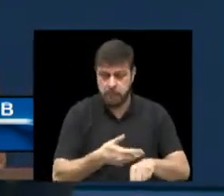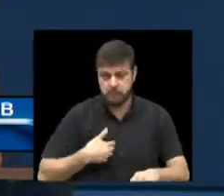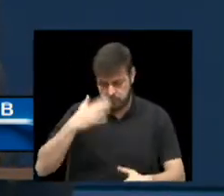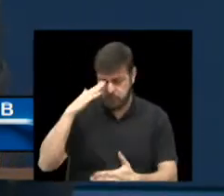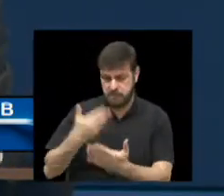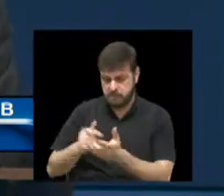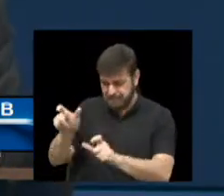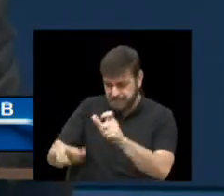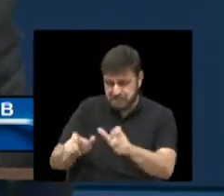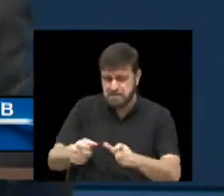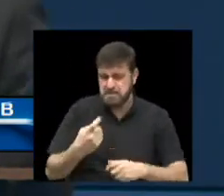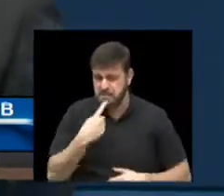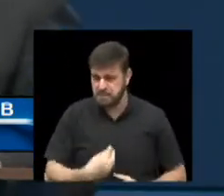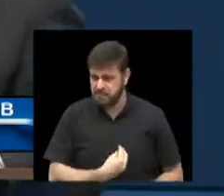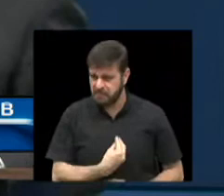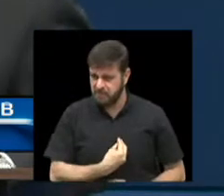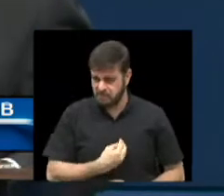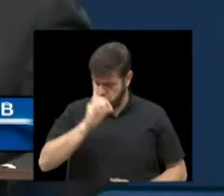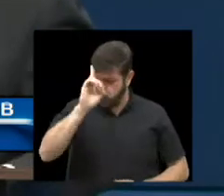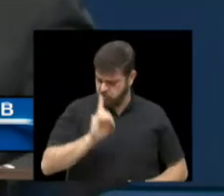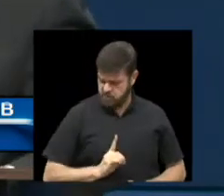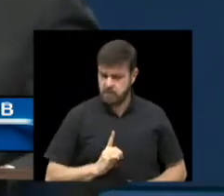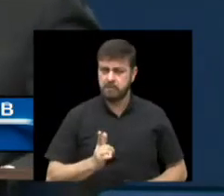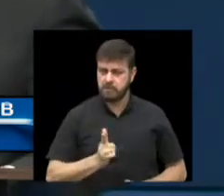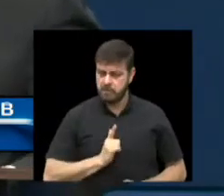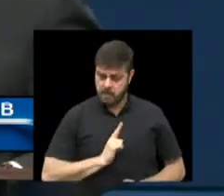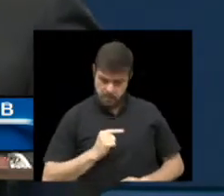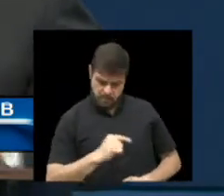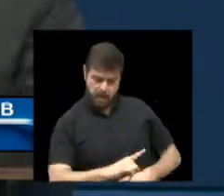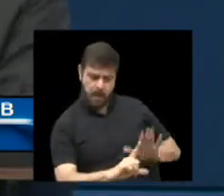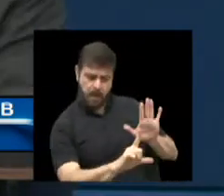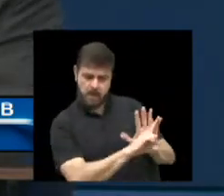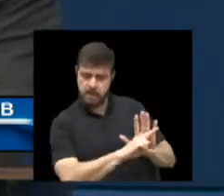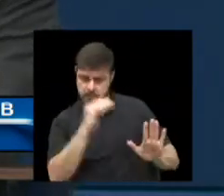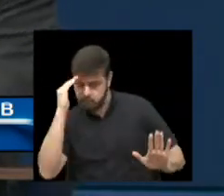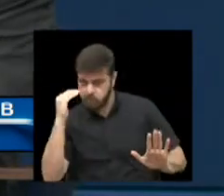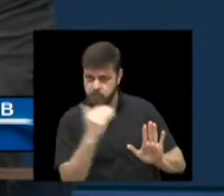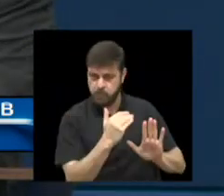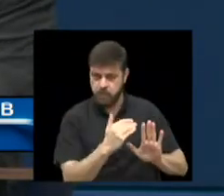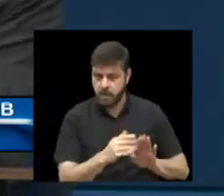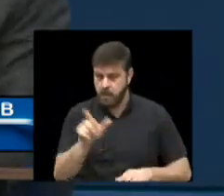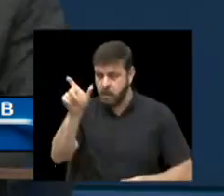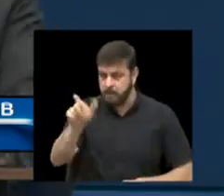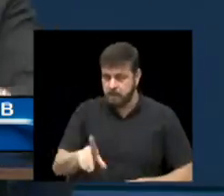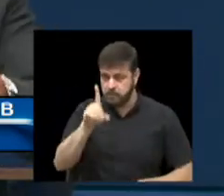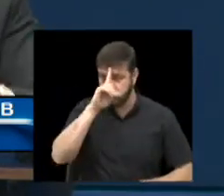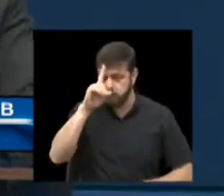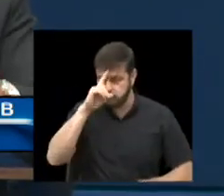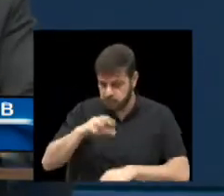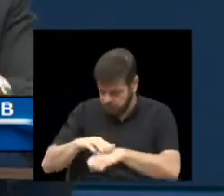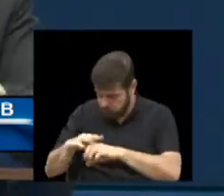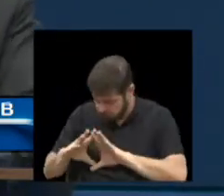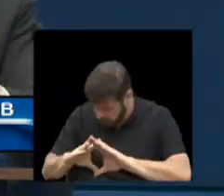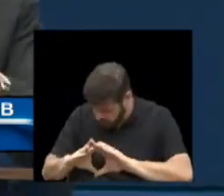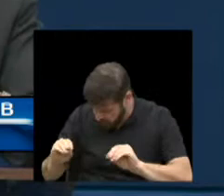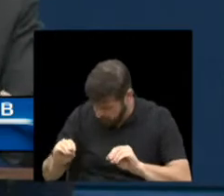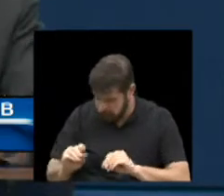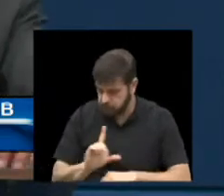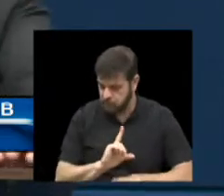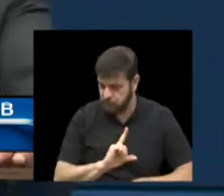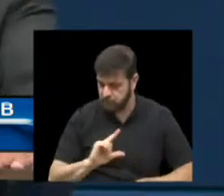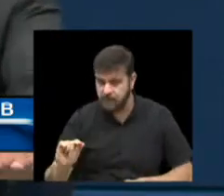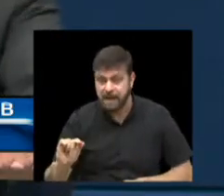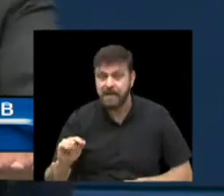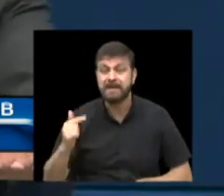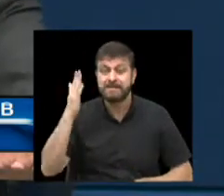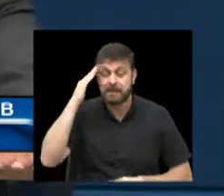de Campinas tem o direito de ter uma lei onde ele possa, ao receber a alta de um hospital, saber qual foi a relação